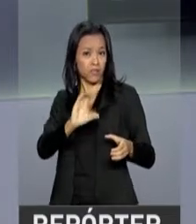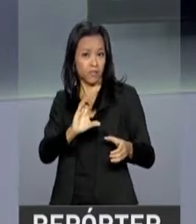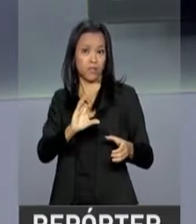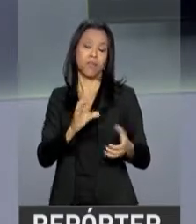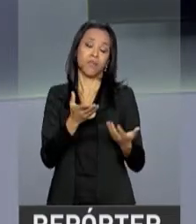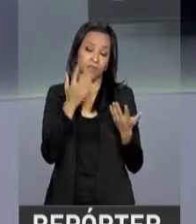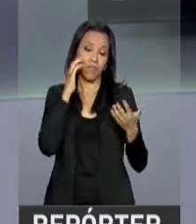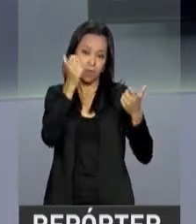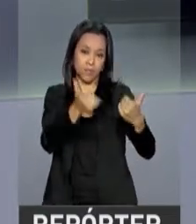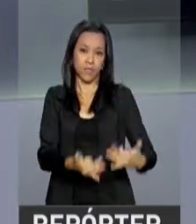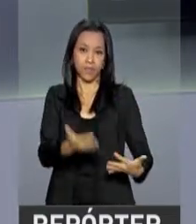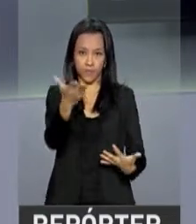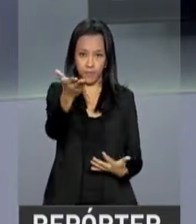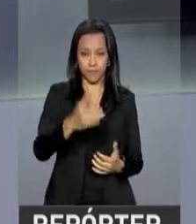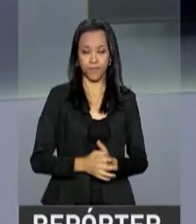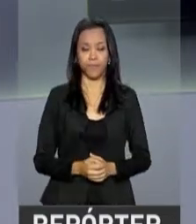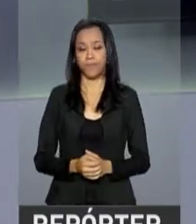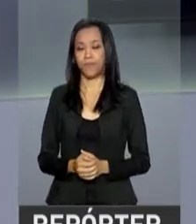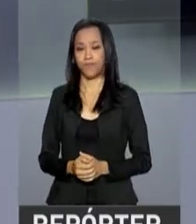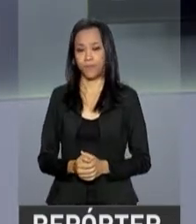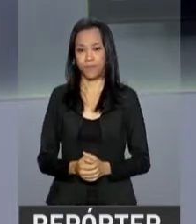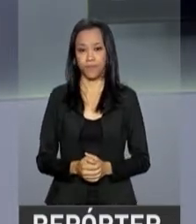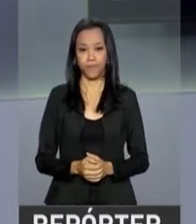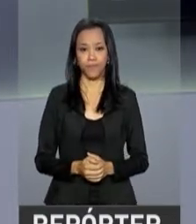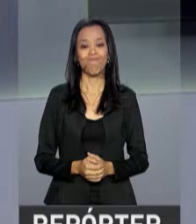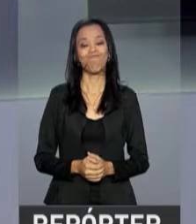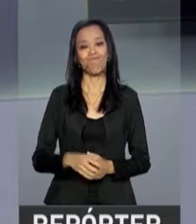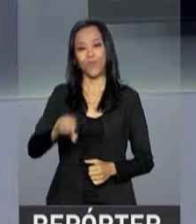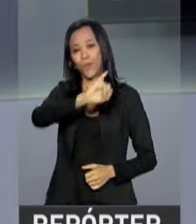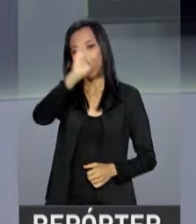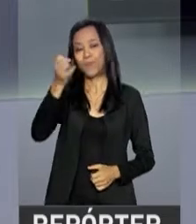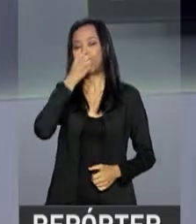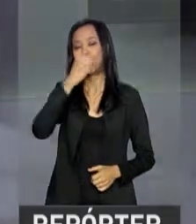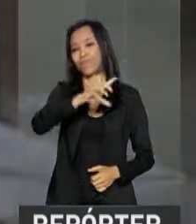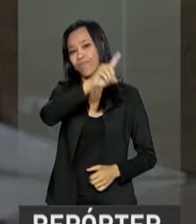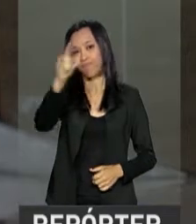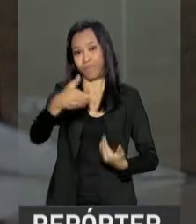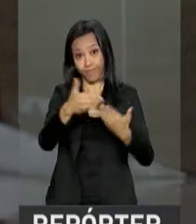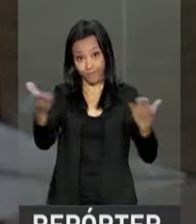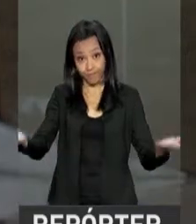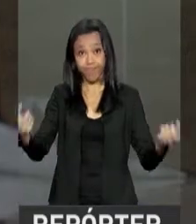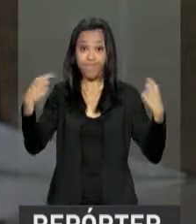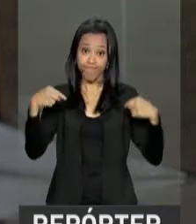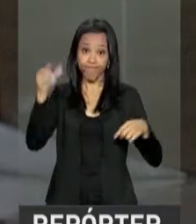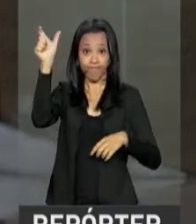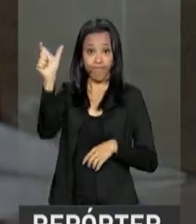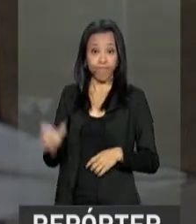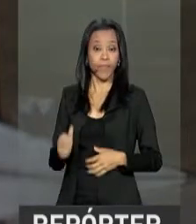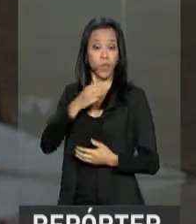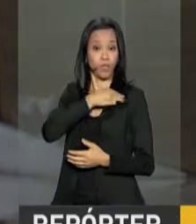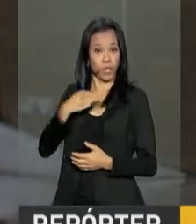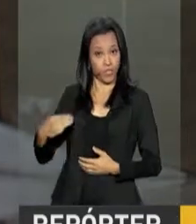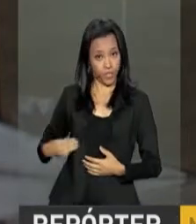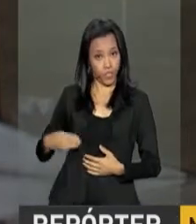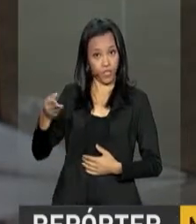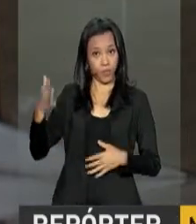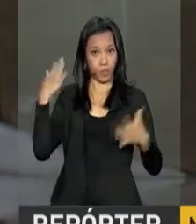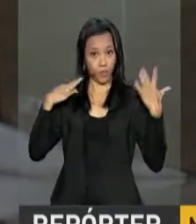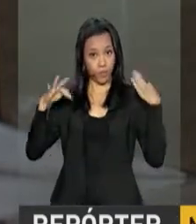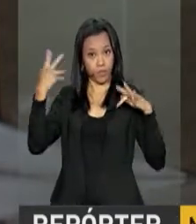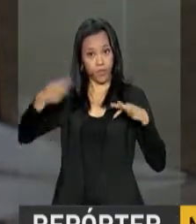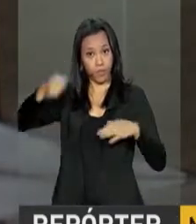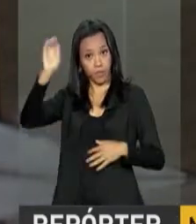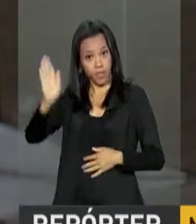nós lá nem é com você e thaíssa podia todos pois é tá isso o ministro do turismo do brasil vinícius lummertz